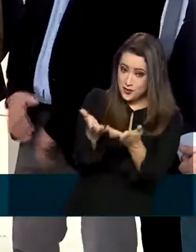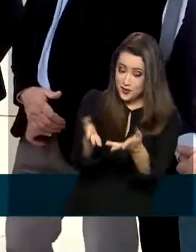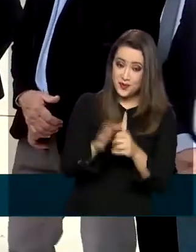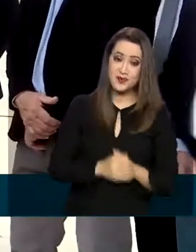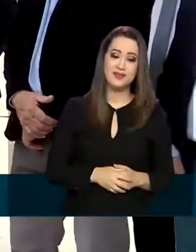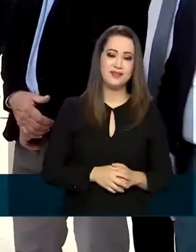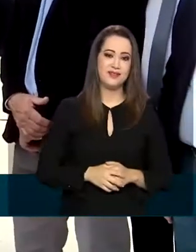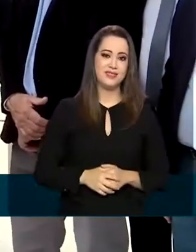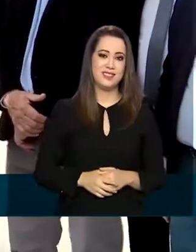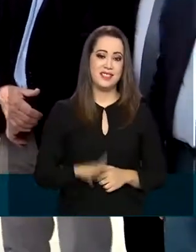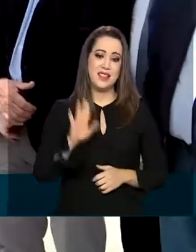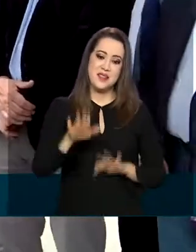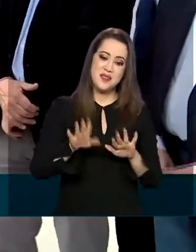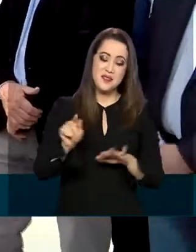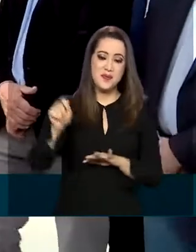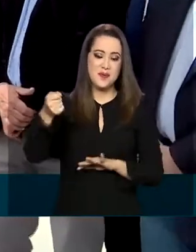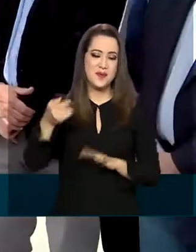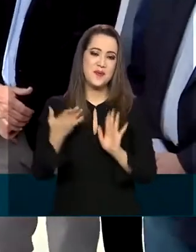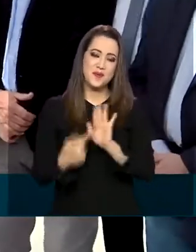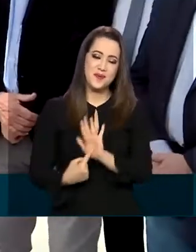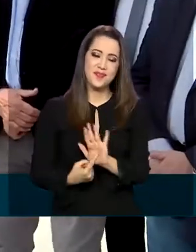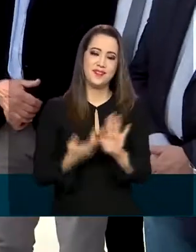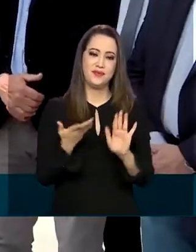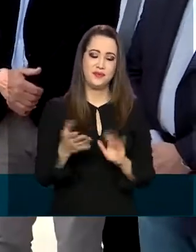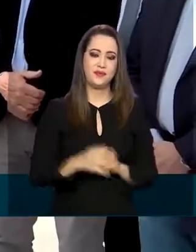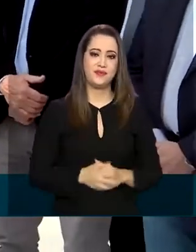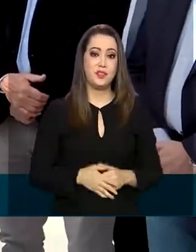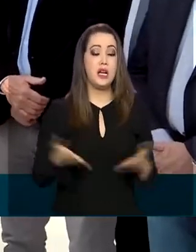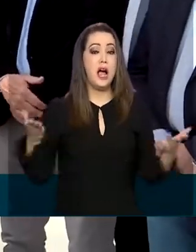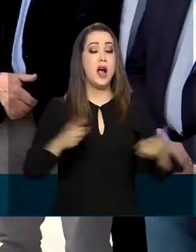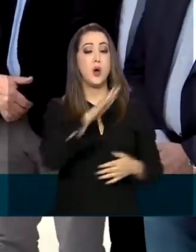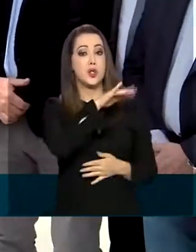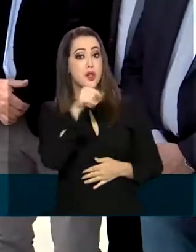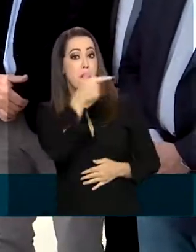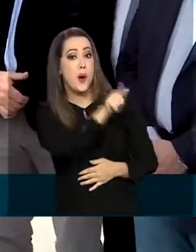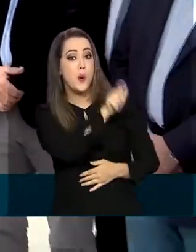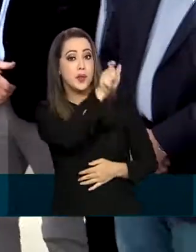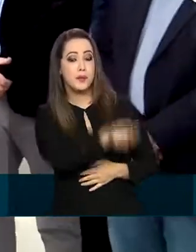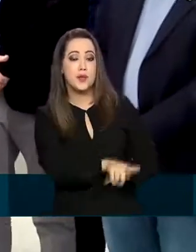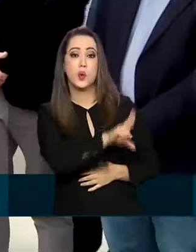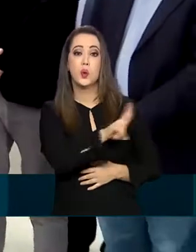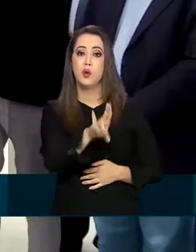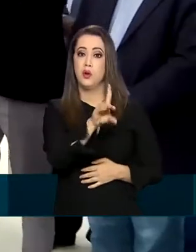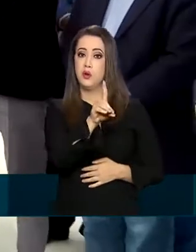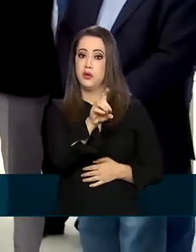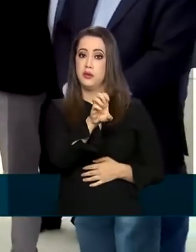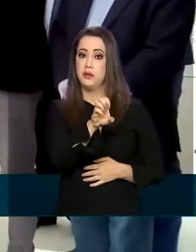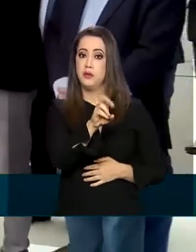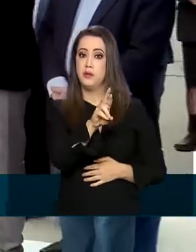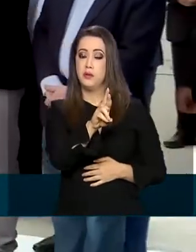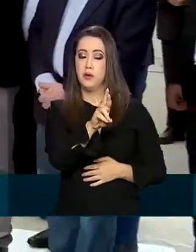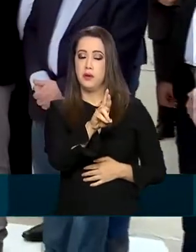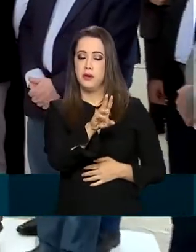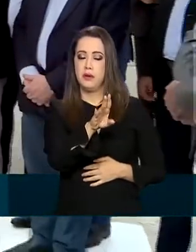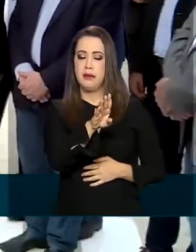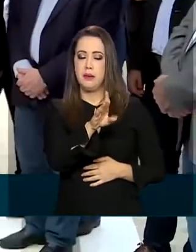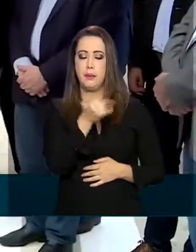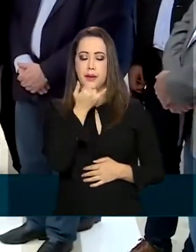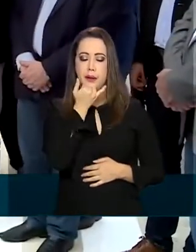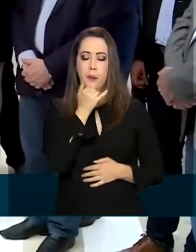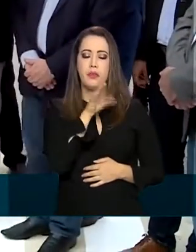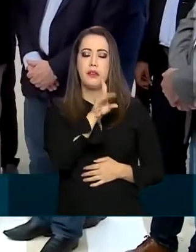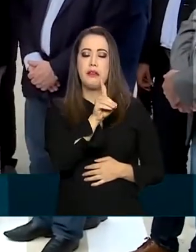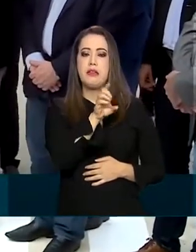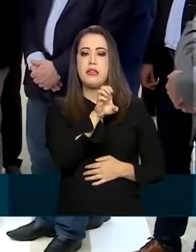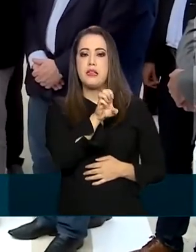entregues simbolicamente a esses moradores. A senhora Débora Lacerda e sua família a receber a chave de